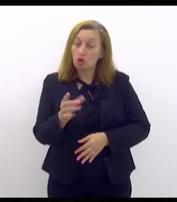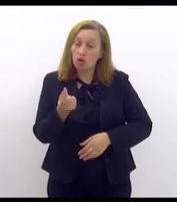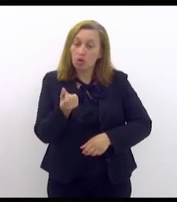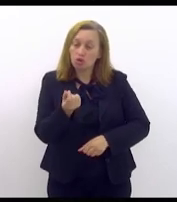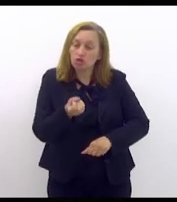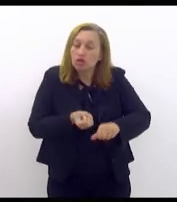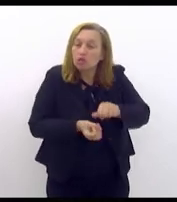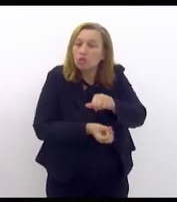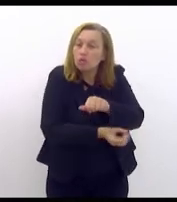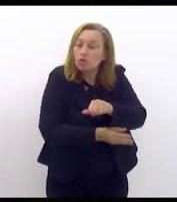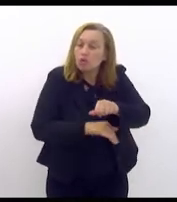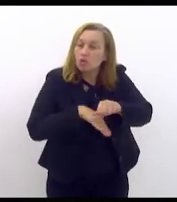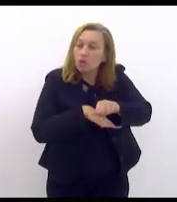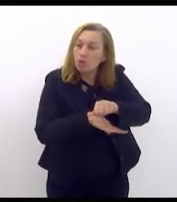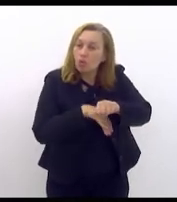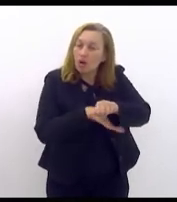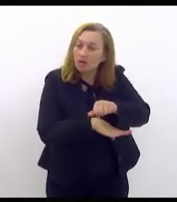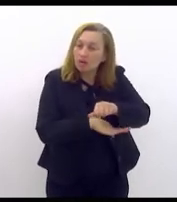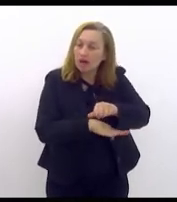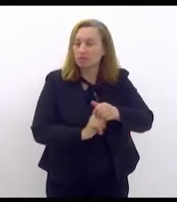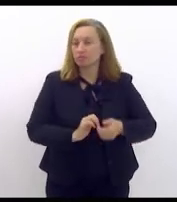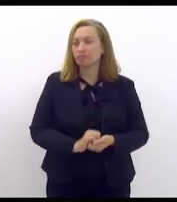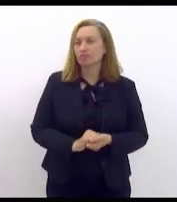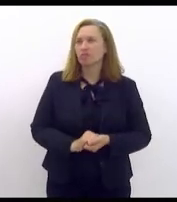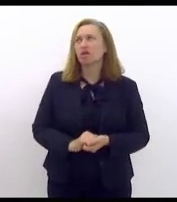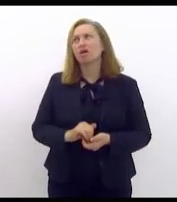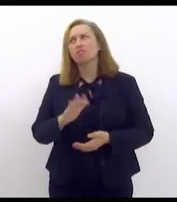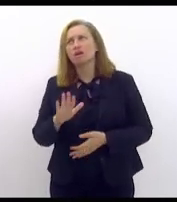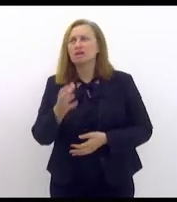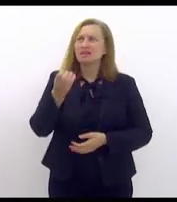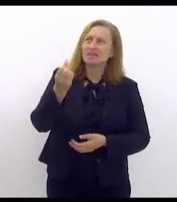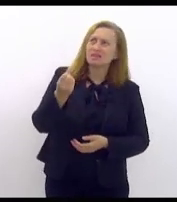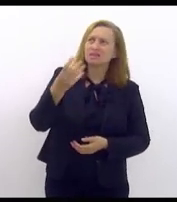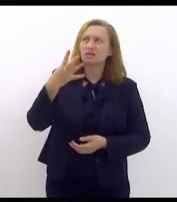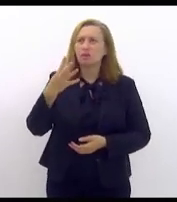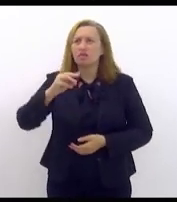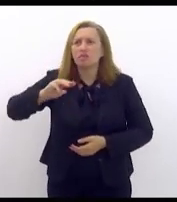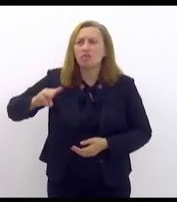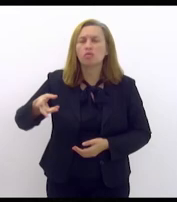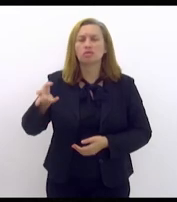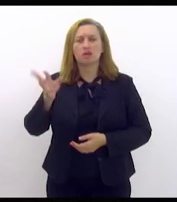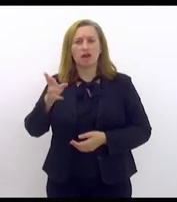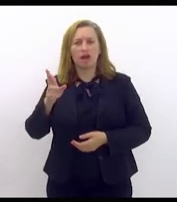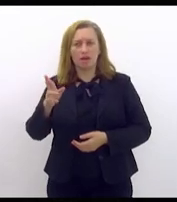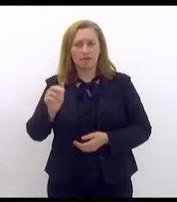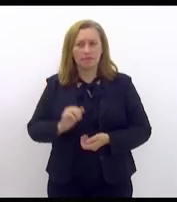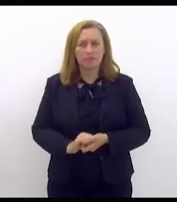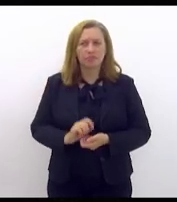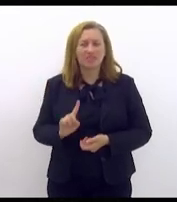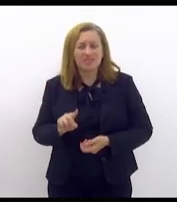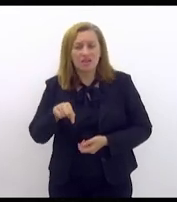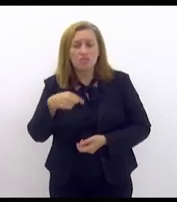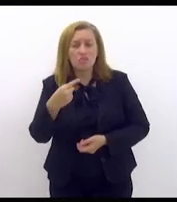orçamento inicial previsto para esse fundo era de 64 milhões de reais. E